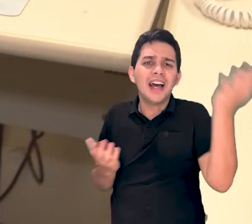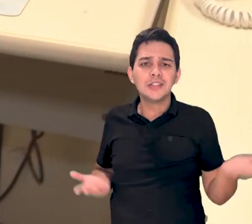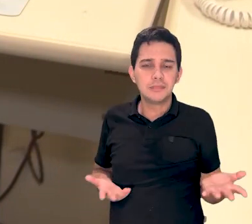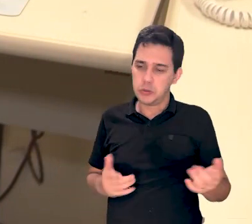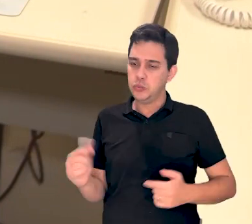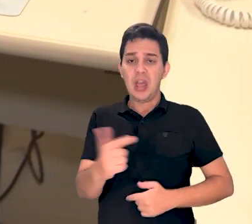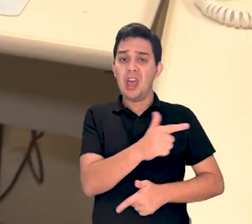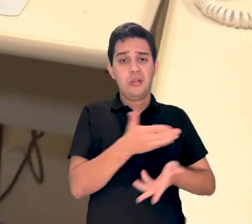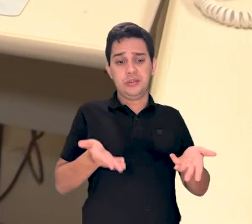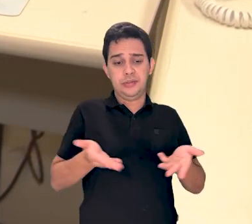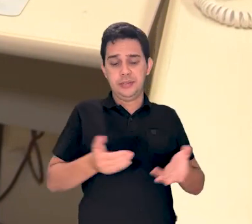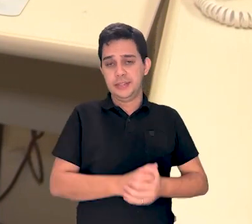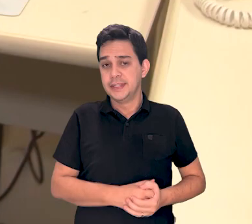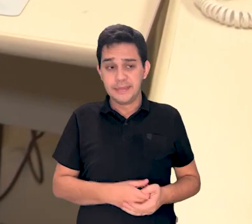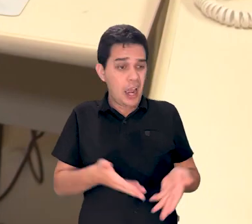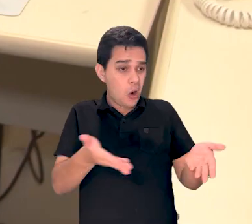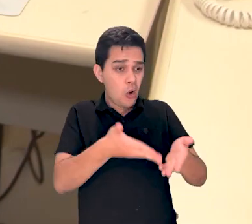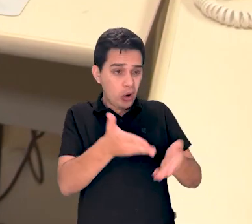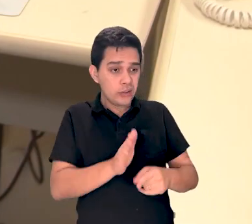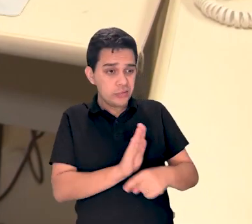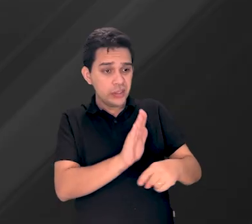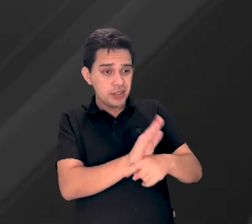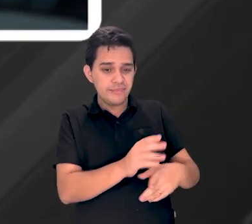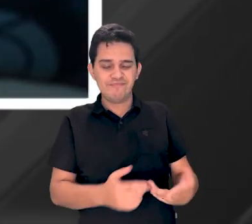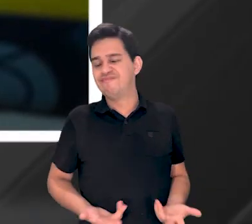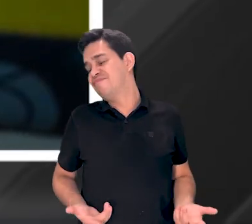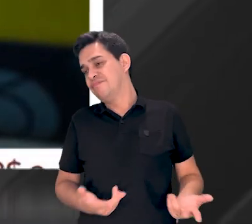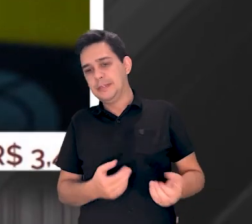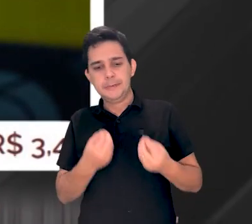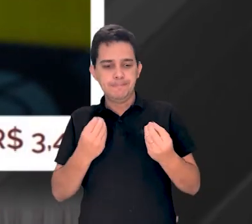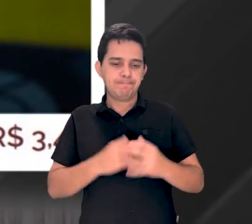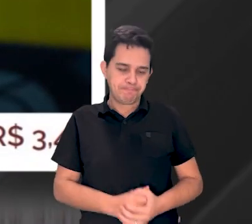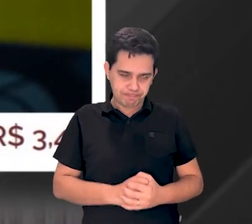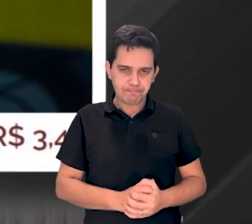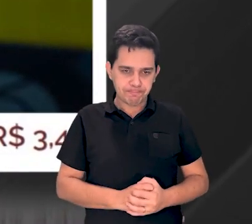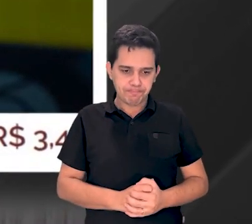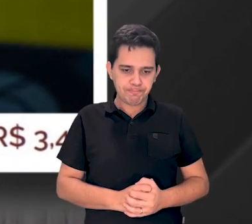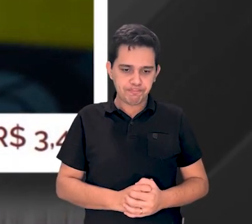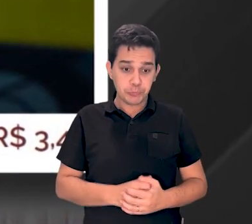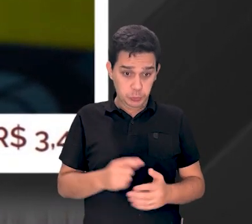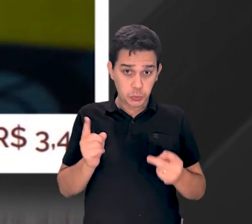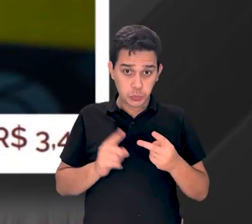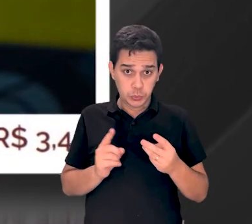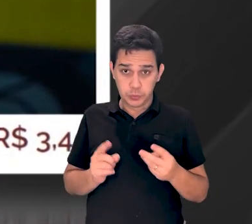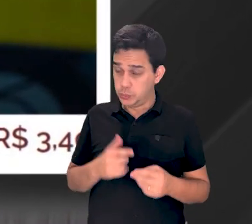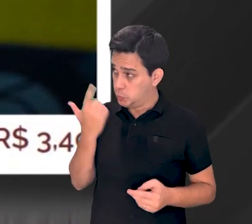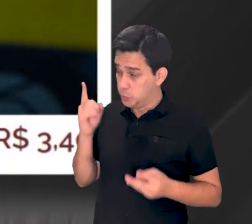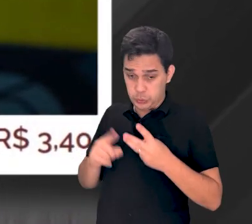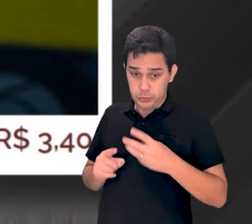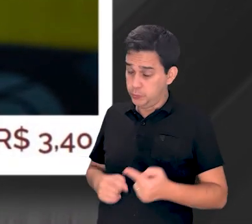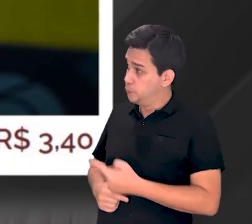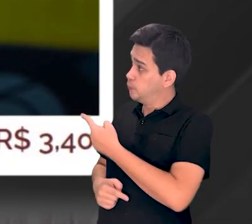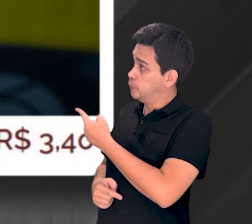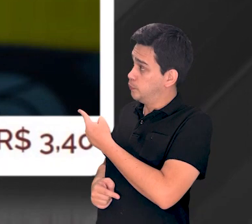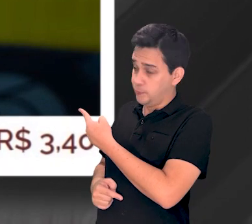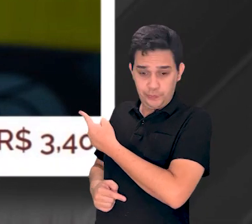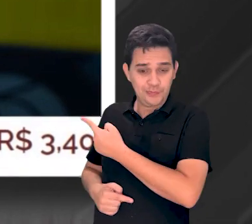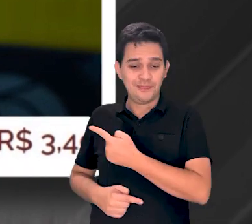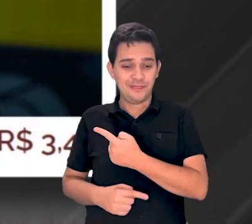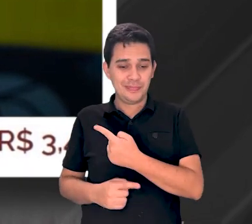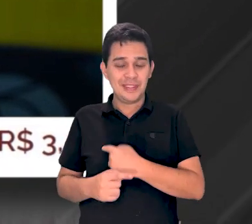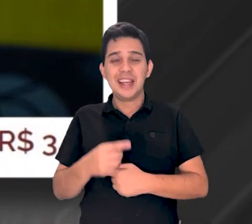essa com essa a concessão é impossível numa das ações que a gente entrou para derrubar um desses